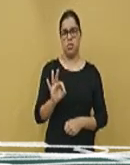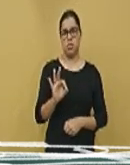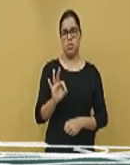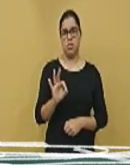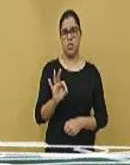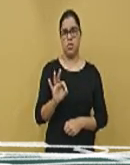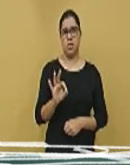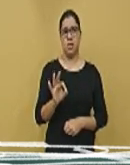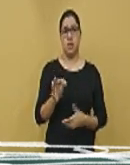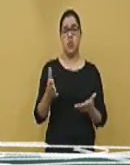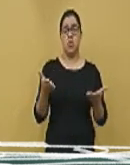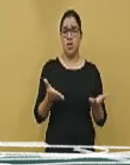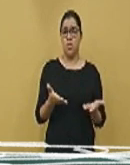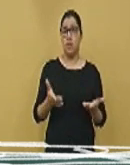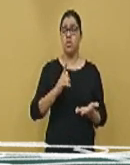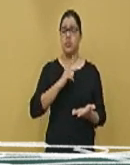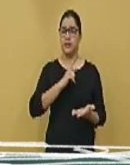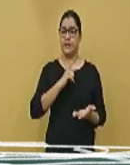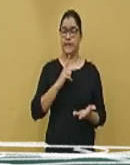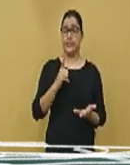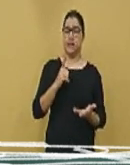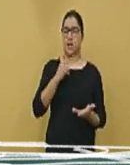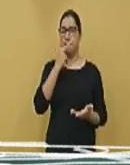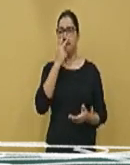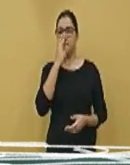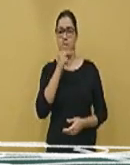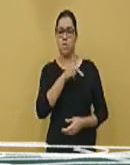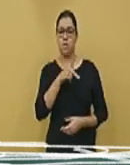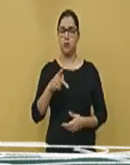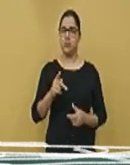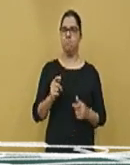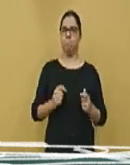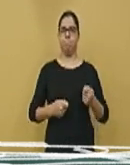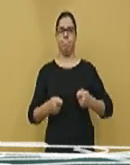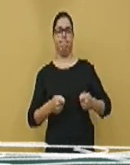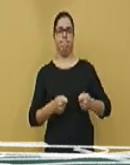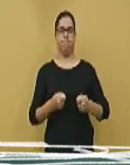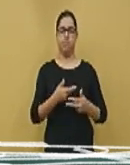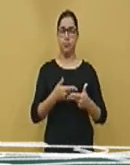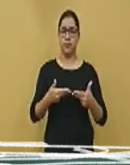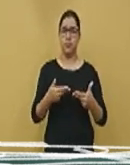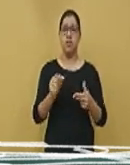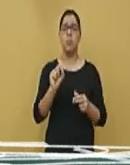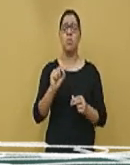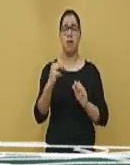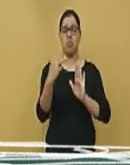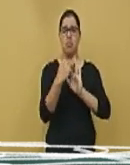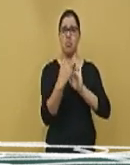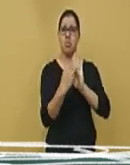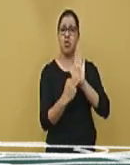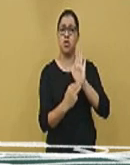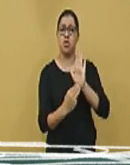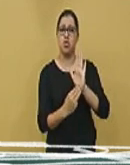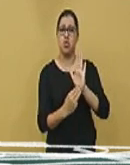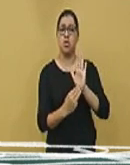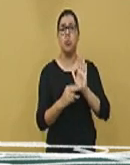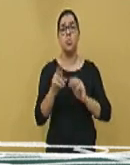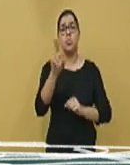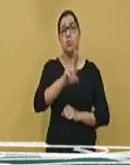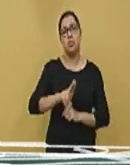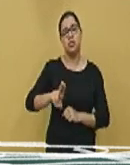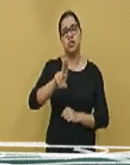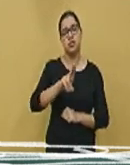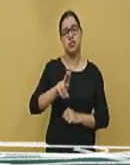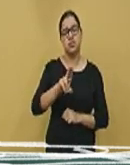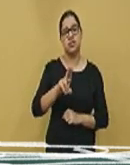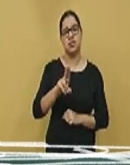temos uma resistência muito grande pelos nossos professores, inclusive eu, de usar a metodologia da ferramenta, a ferramenta da EAD.